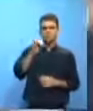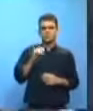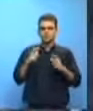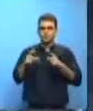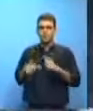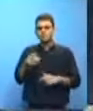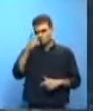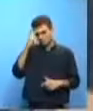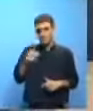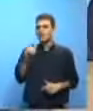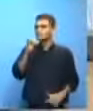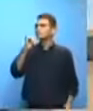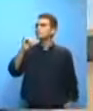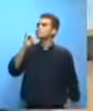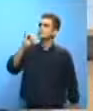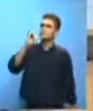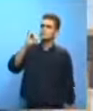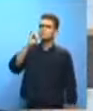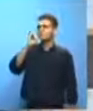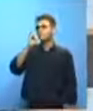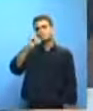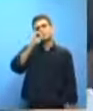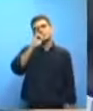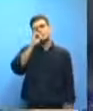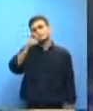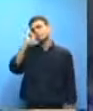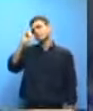Deixei. Tapou o nariz.